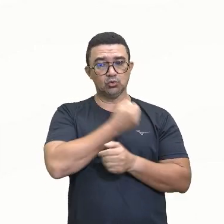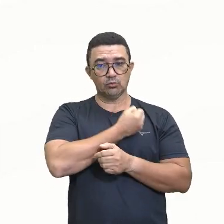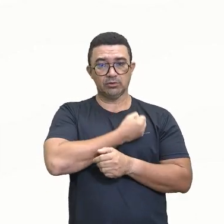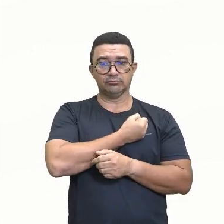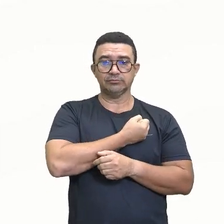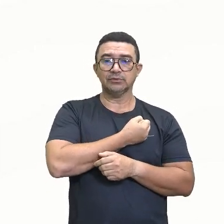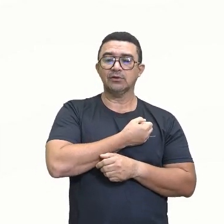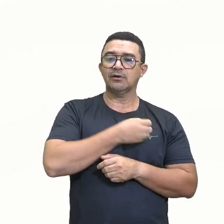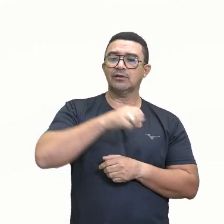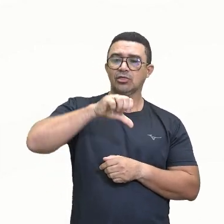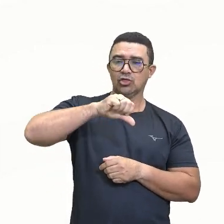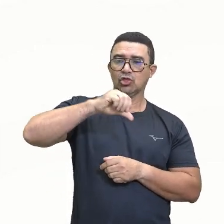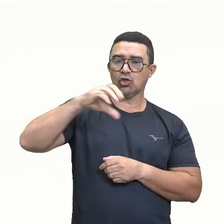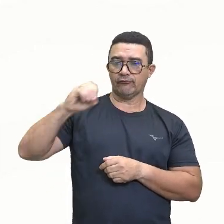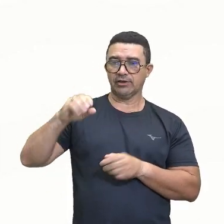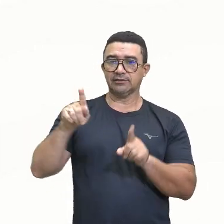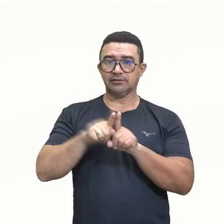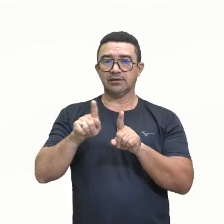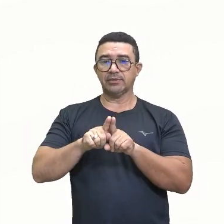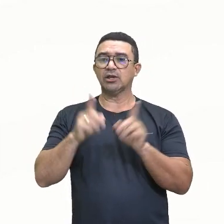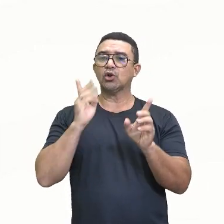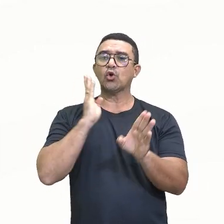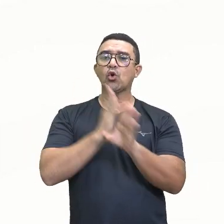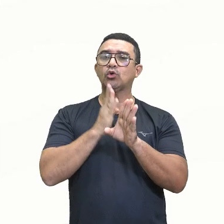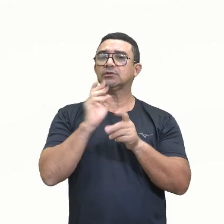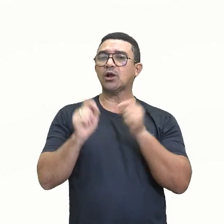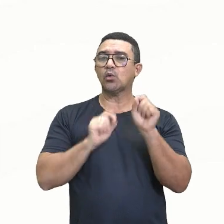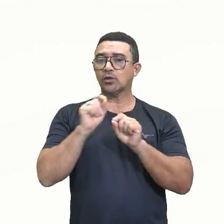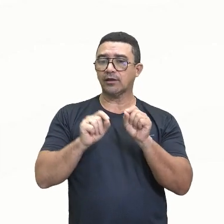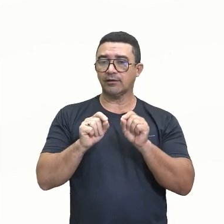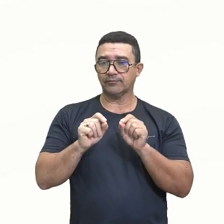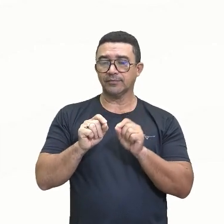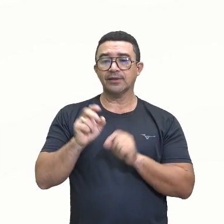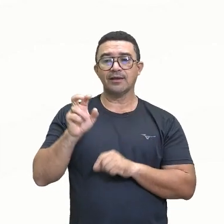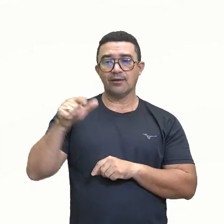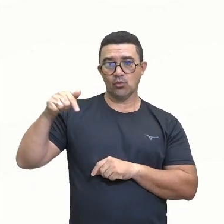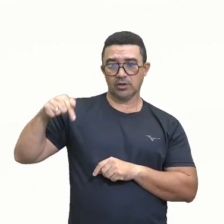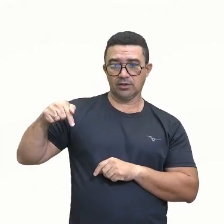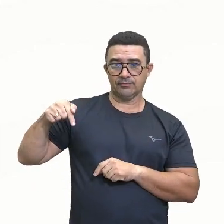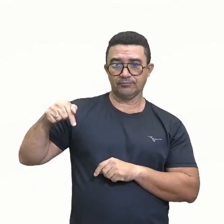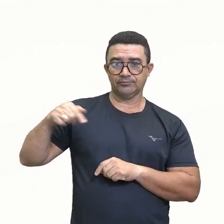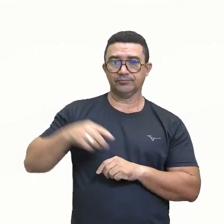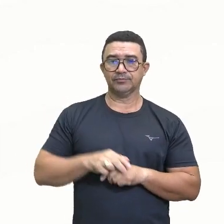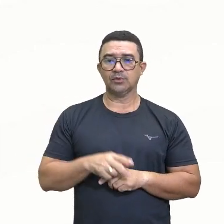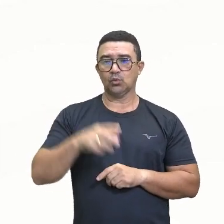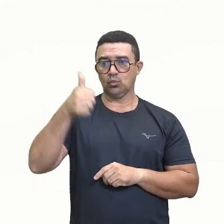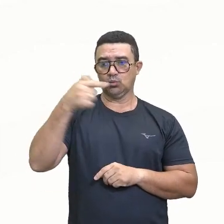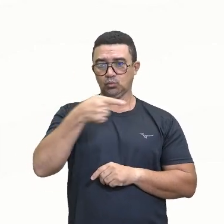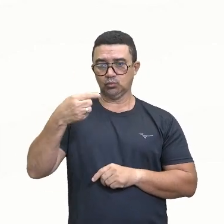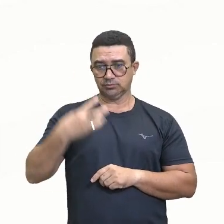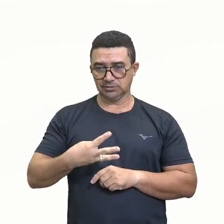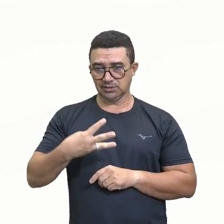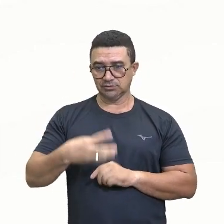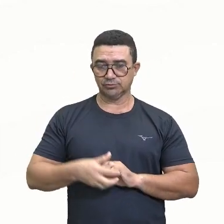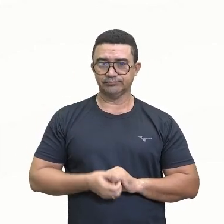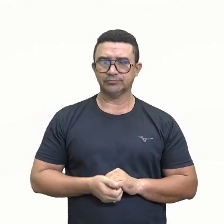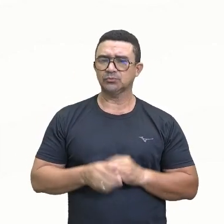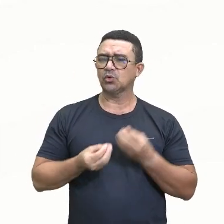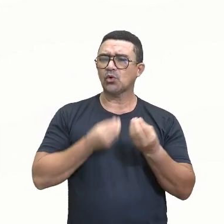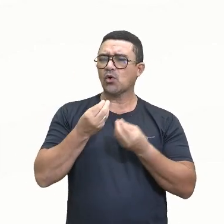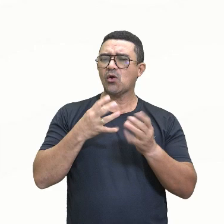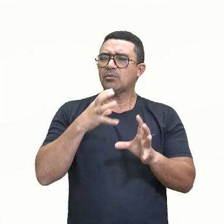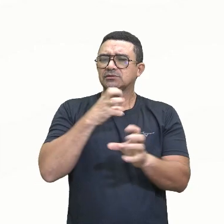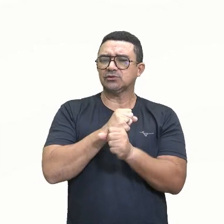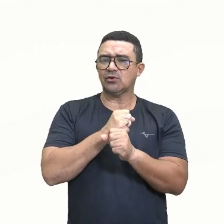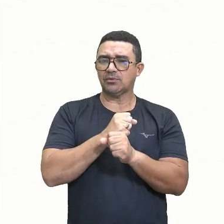90, precisamos também da razão. A razão é 1/3. Se eu pedir, então, como ficaria a soma de seus termos?